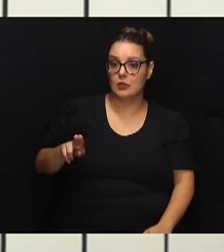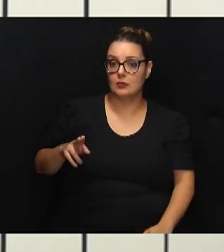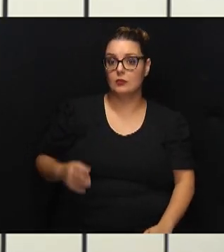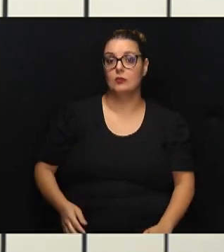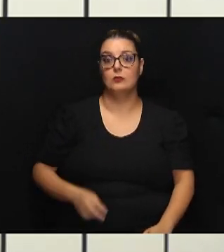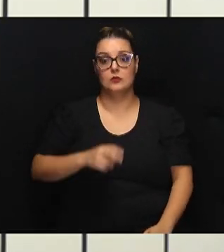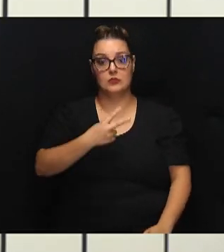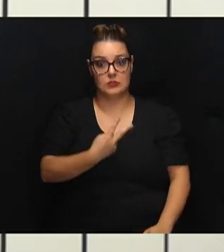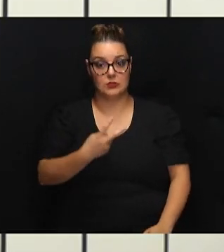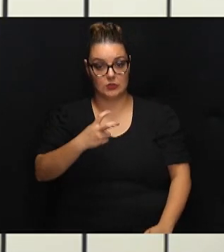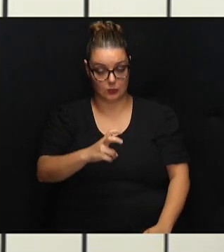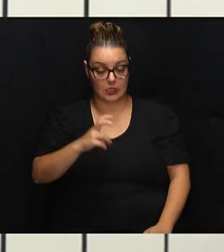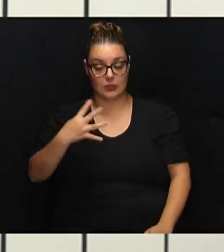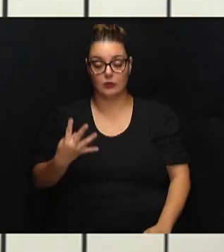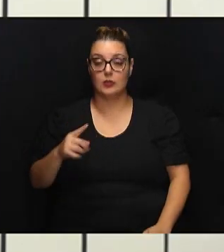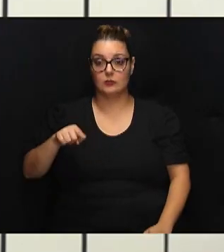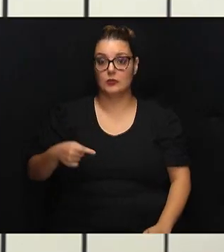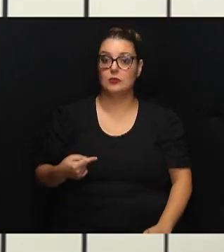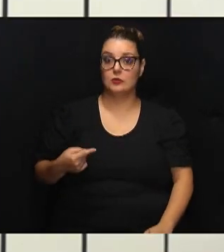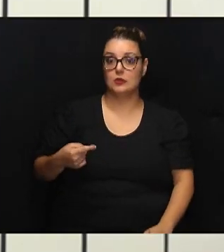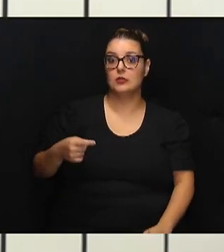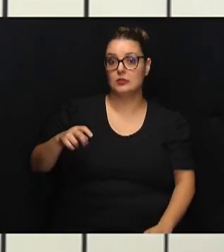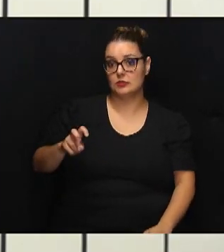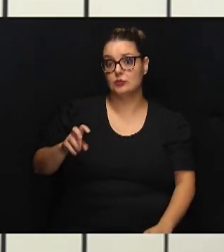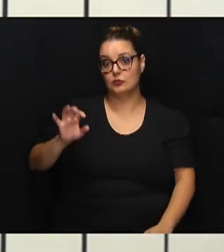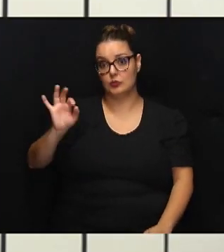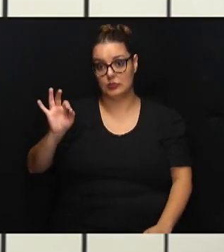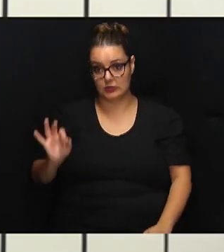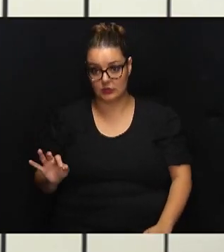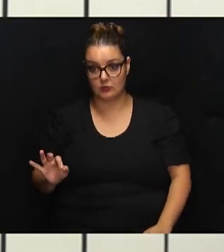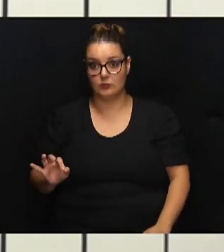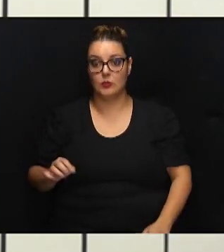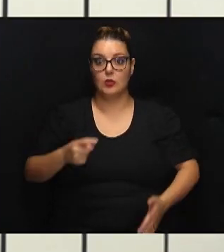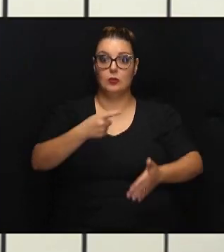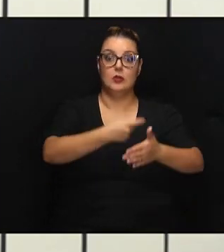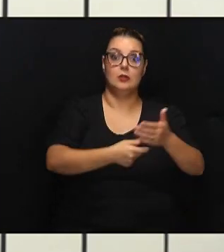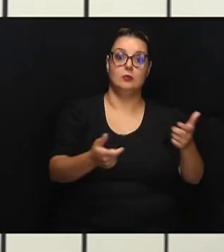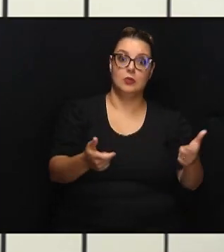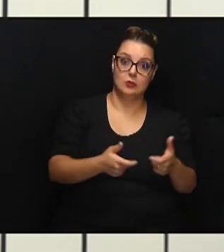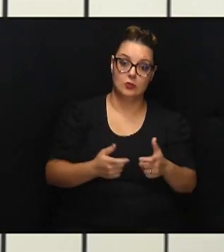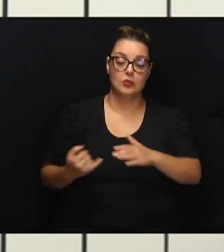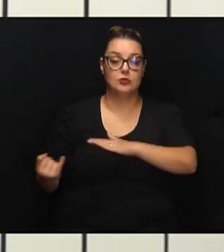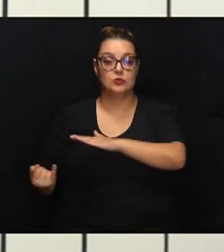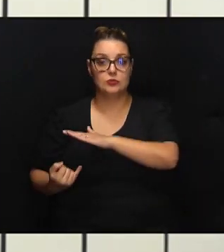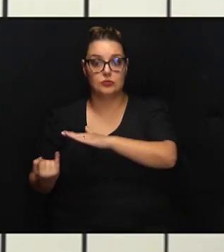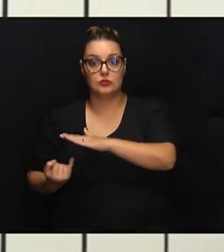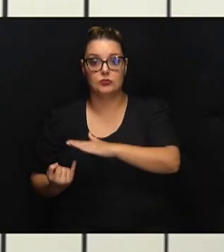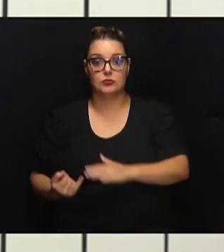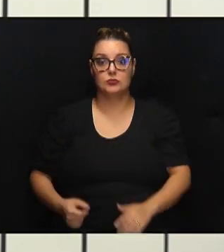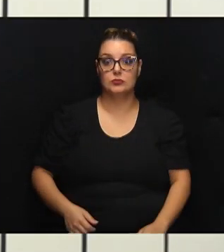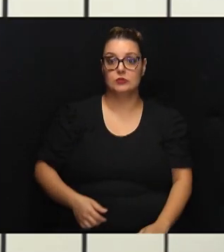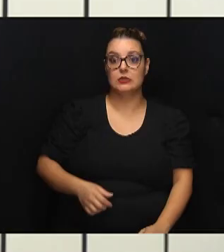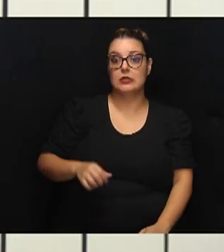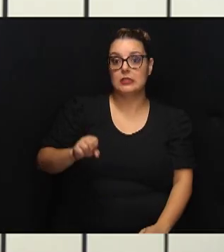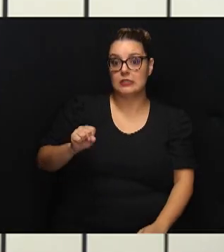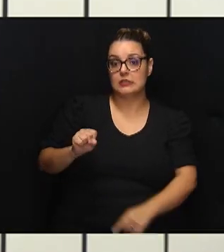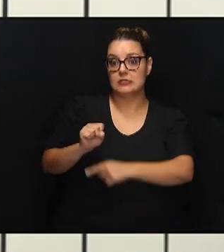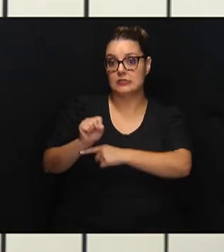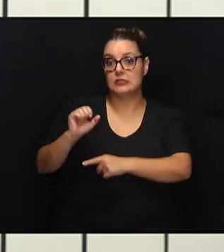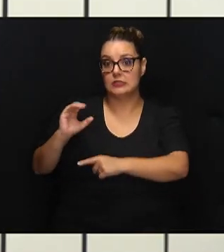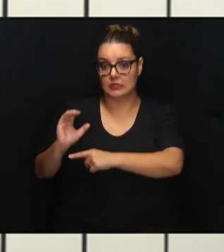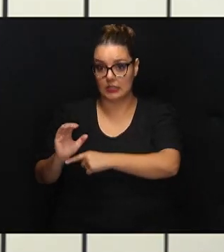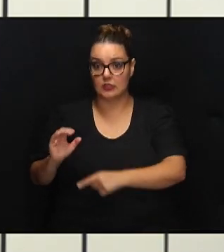54,5%. Em contraste, as regiões com as taxas menores de informalidade foram Santa Catarina,